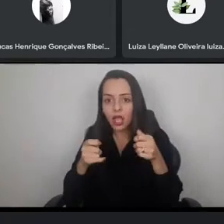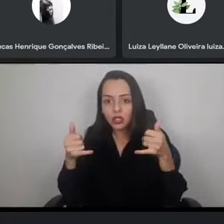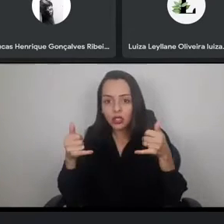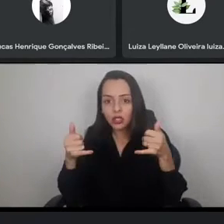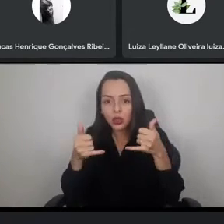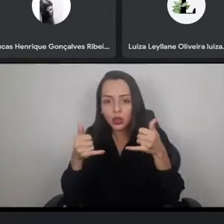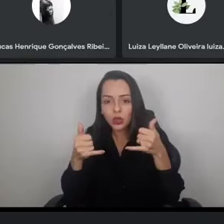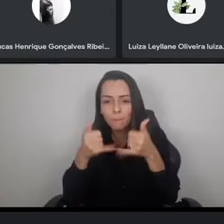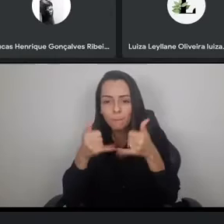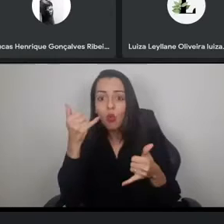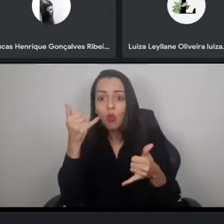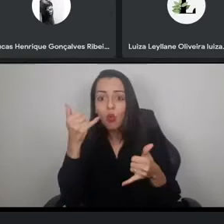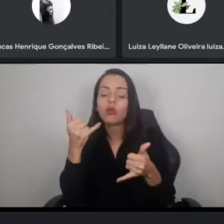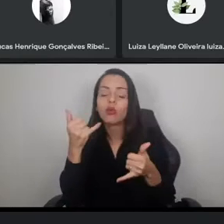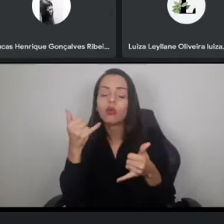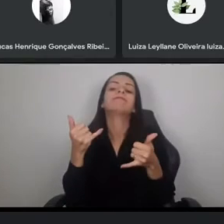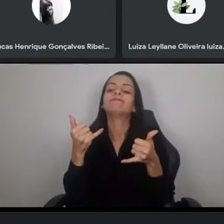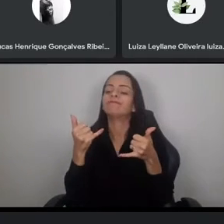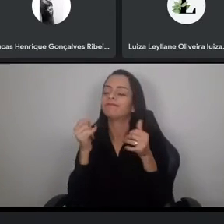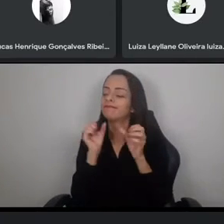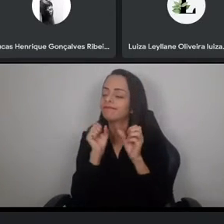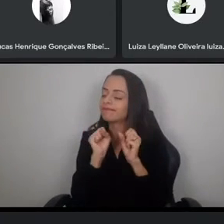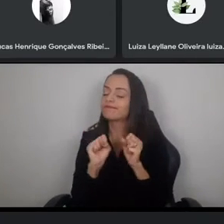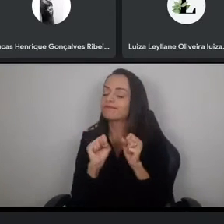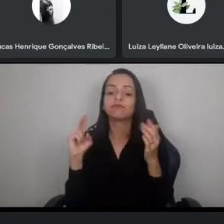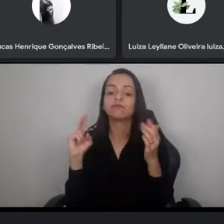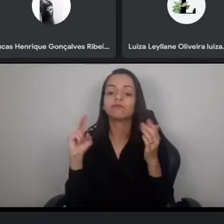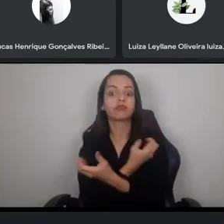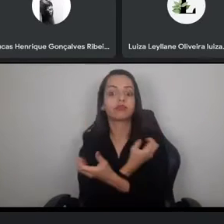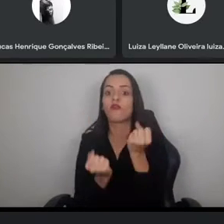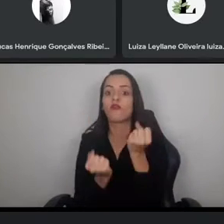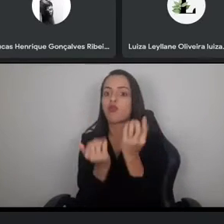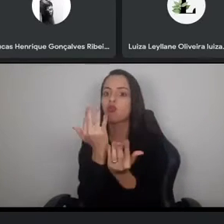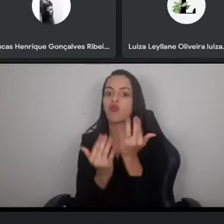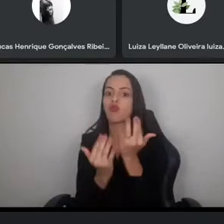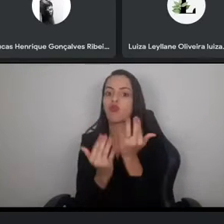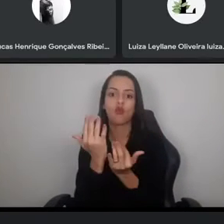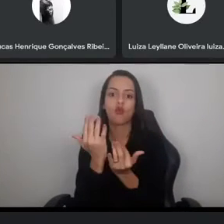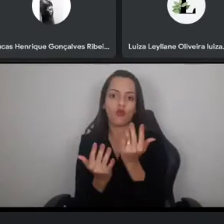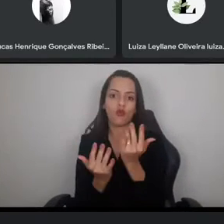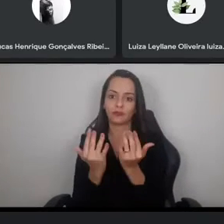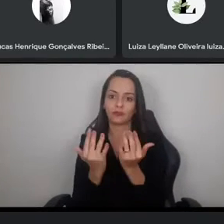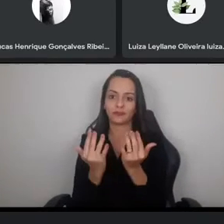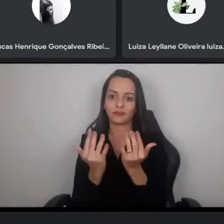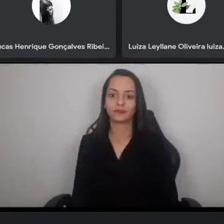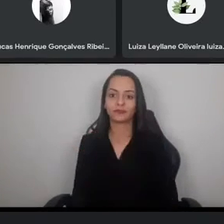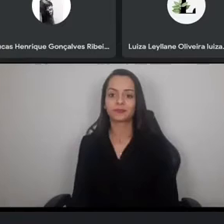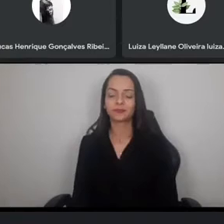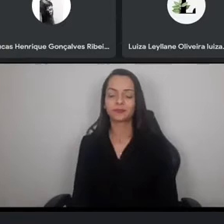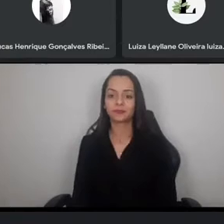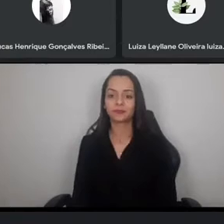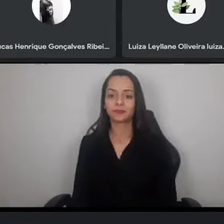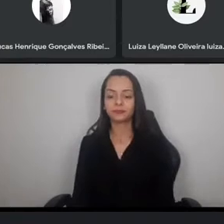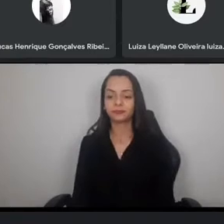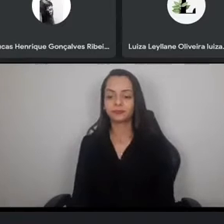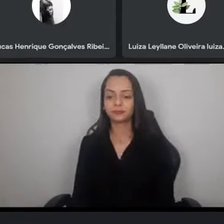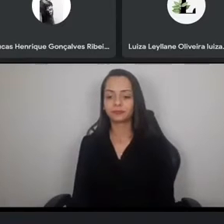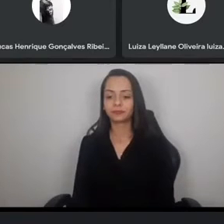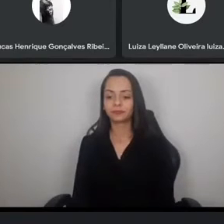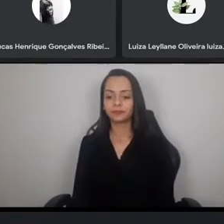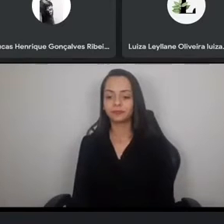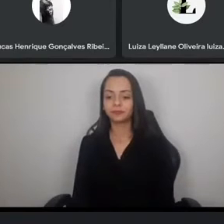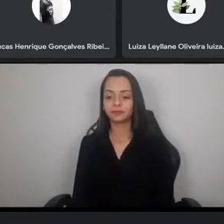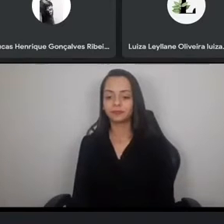pode ocasionar até mesmo um incêndio. Outra questão na última figura,